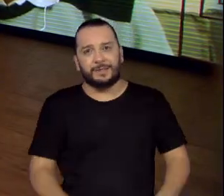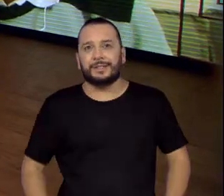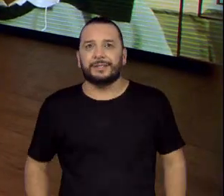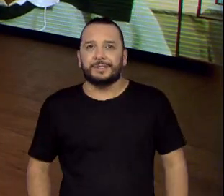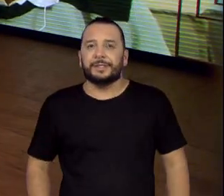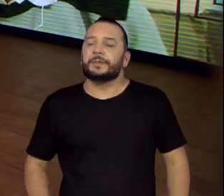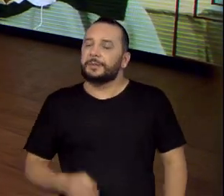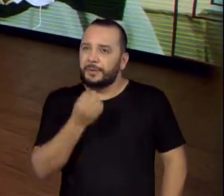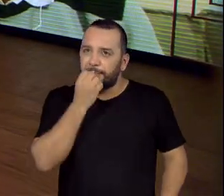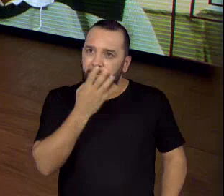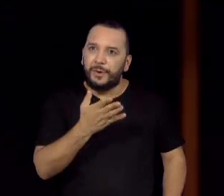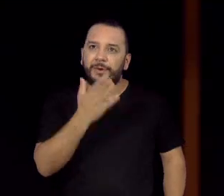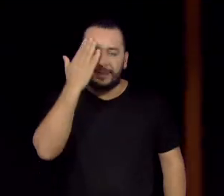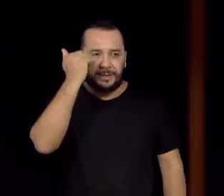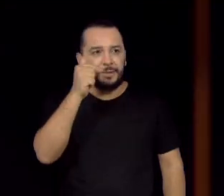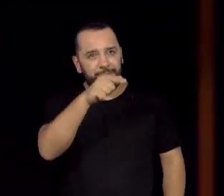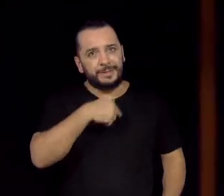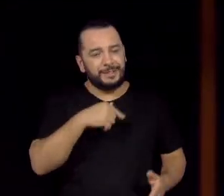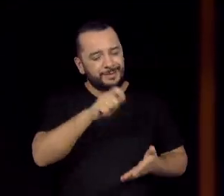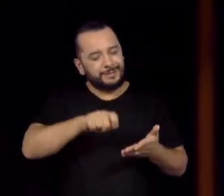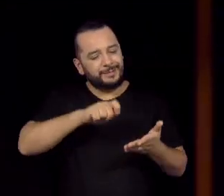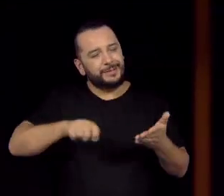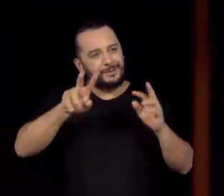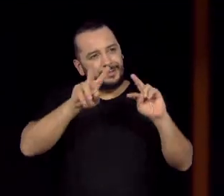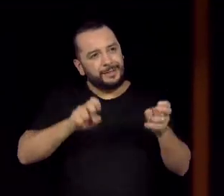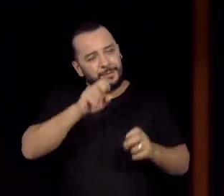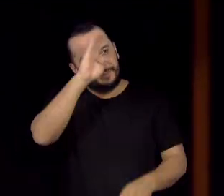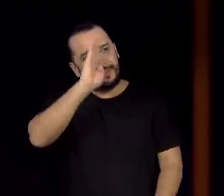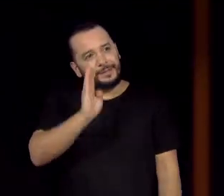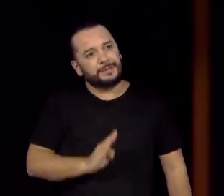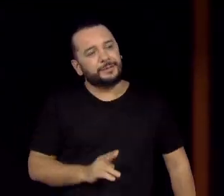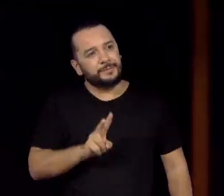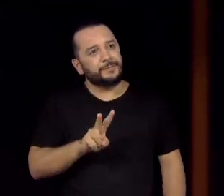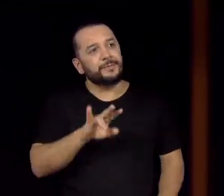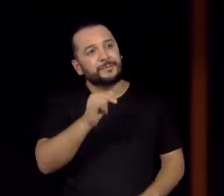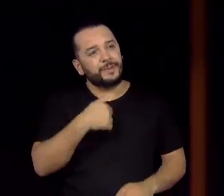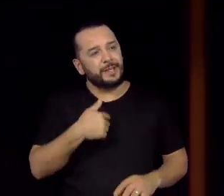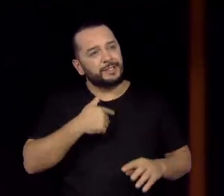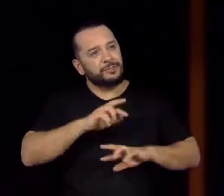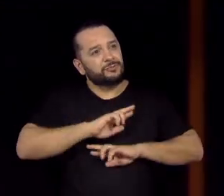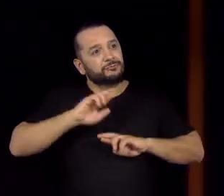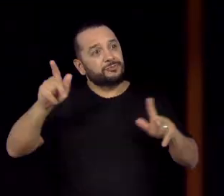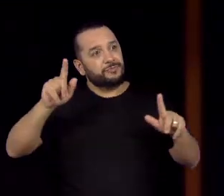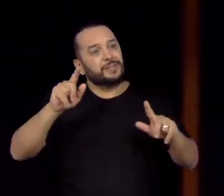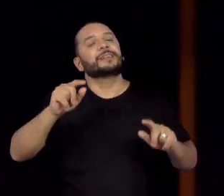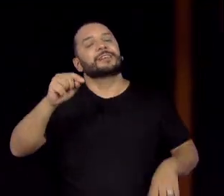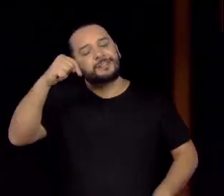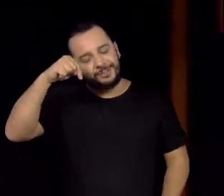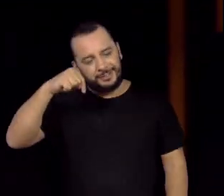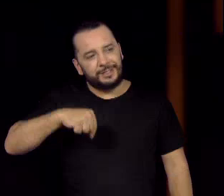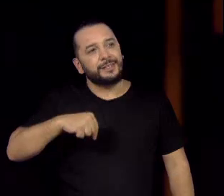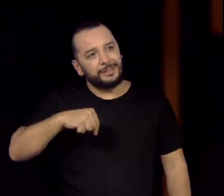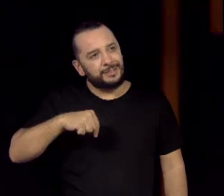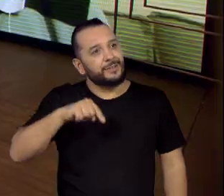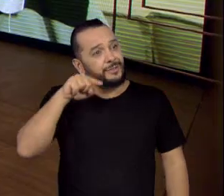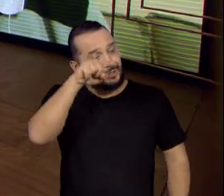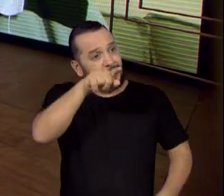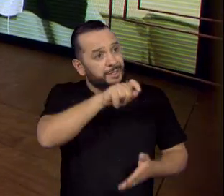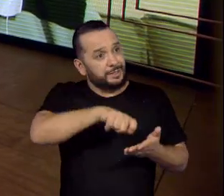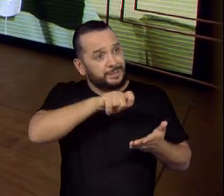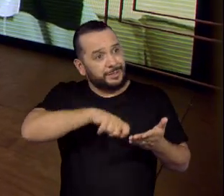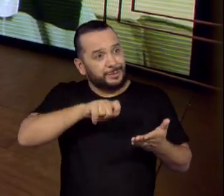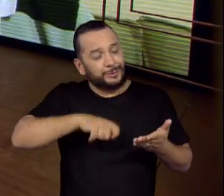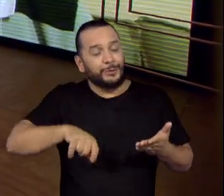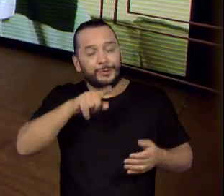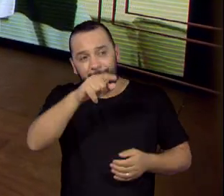foi muito bom saber que você está escrevendo sobre um Brasil que vai ressurgir diferente de alguma forma. Como você é um escritor